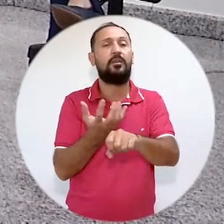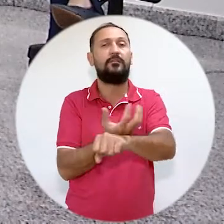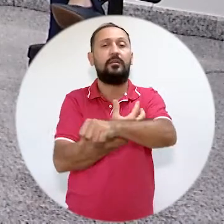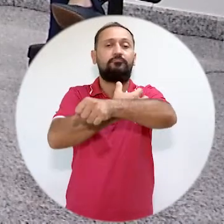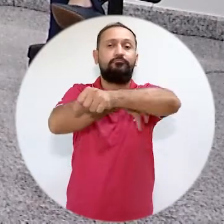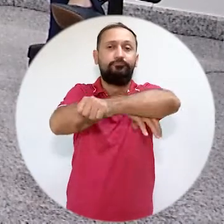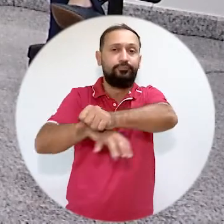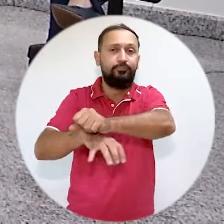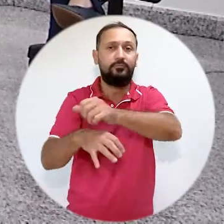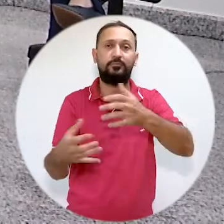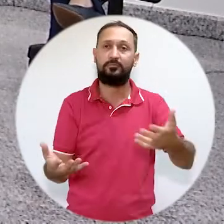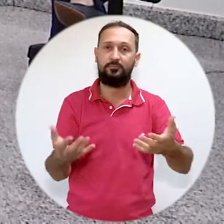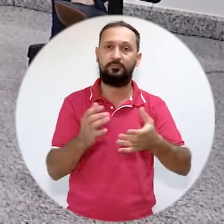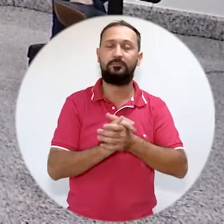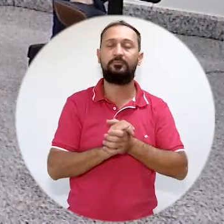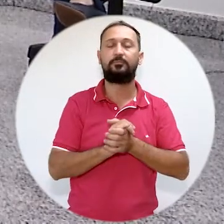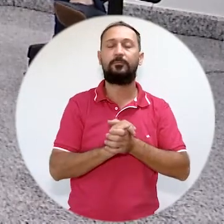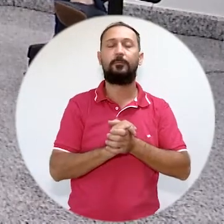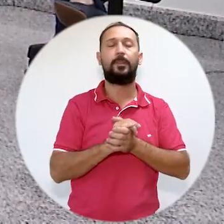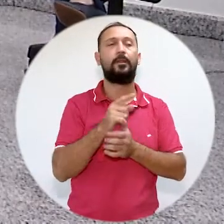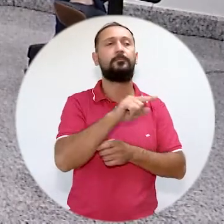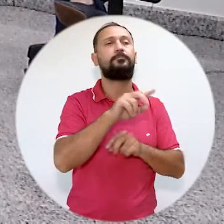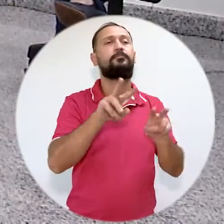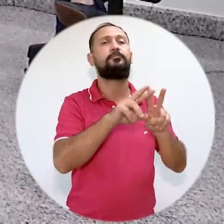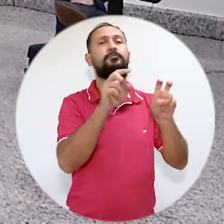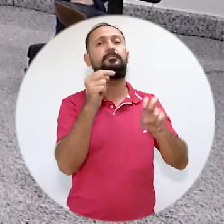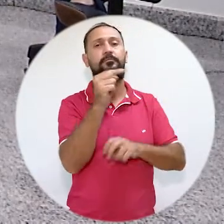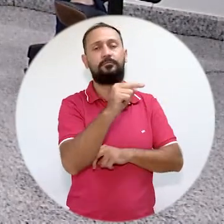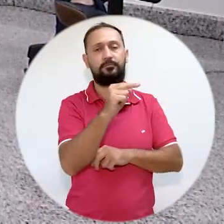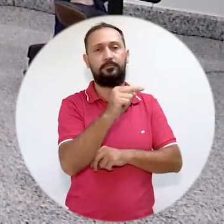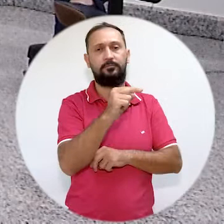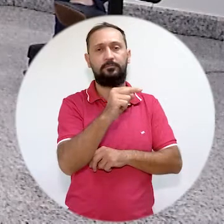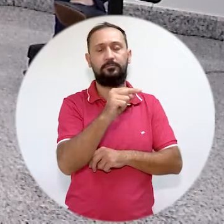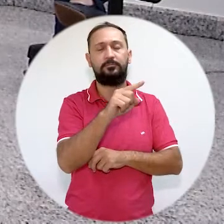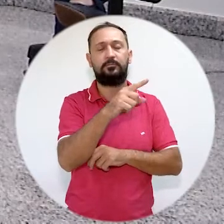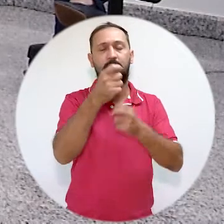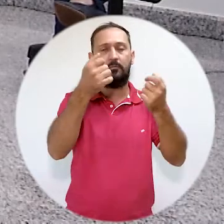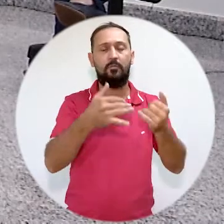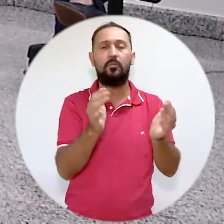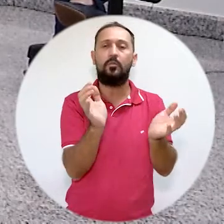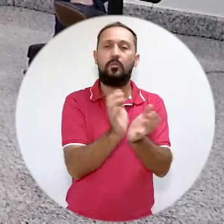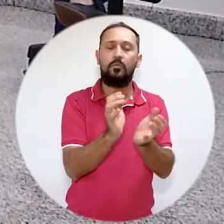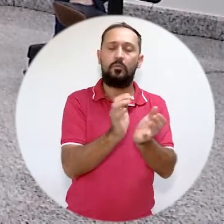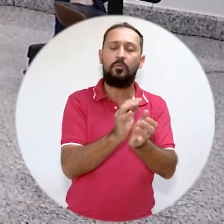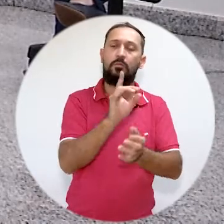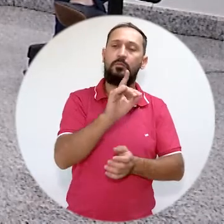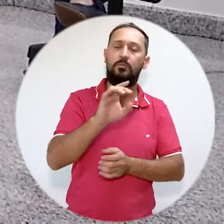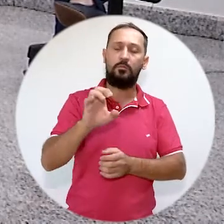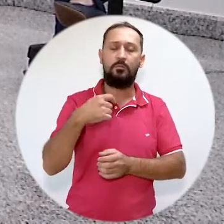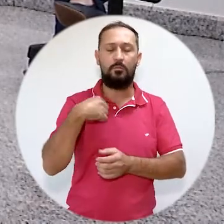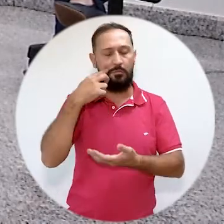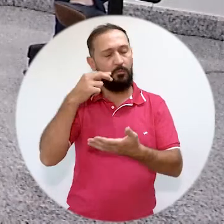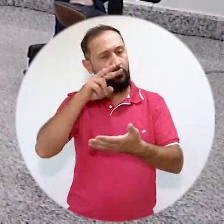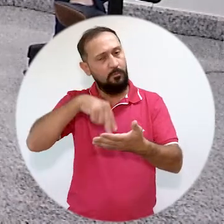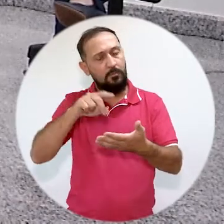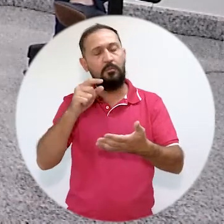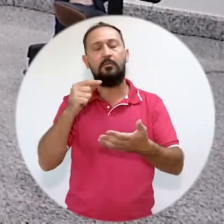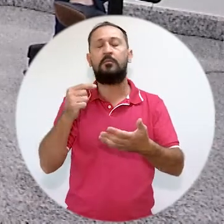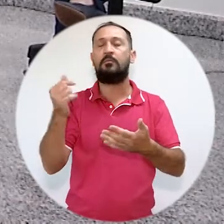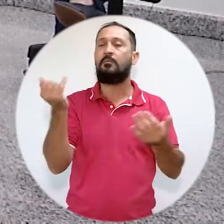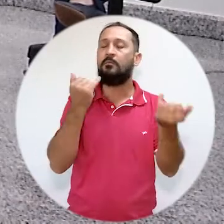emocionalmente abalado. Com relação a isso que você falou, Benhur, da classe D e E, que eu li muito e que eu ouvi